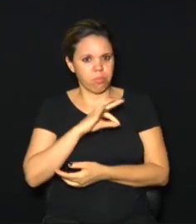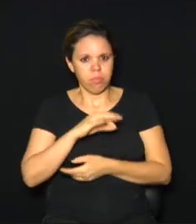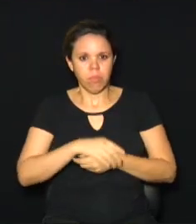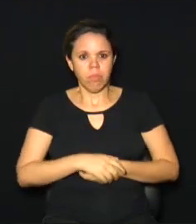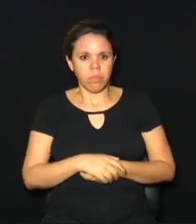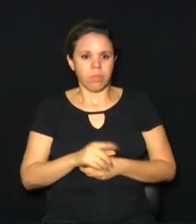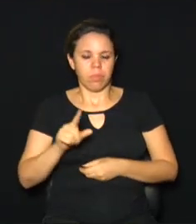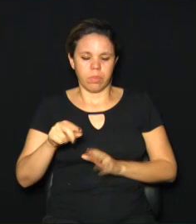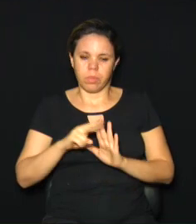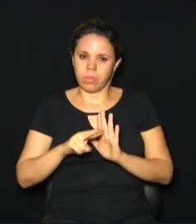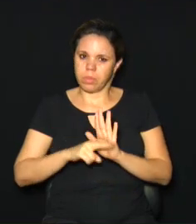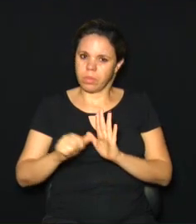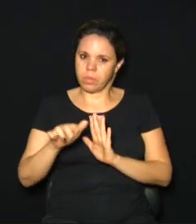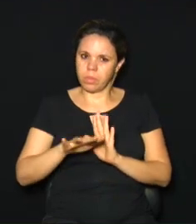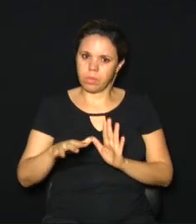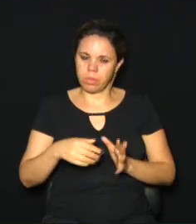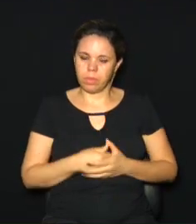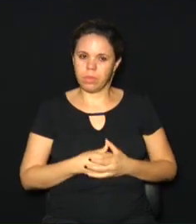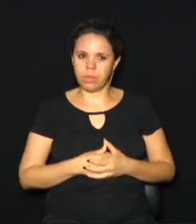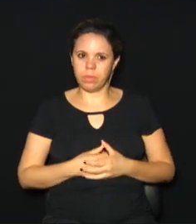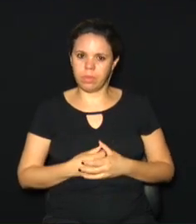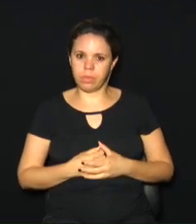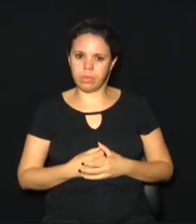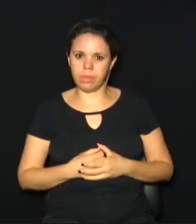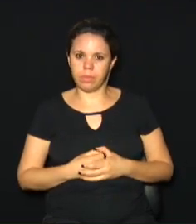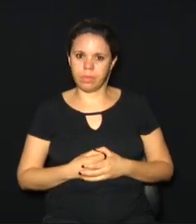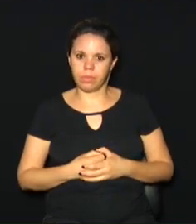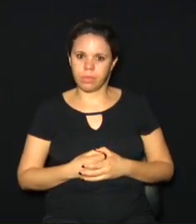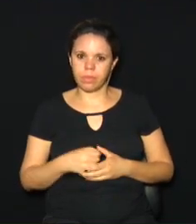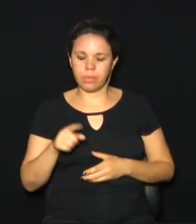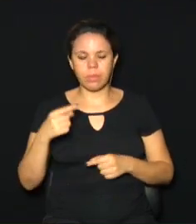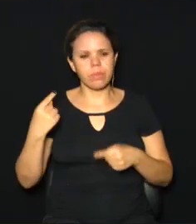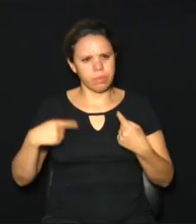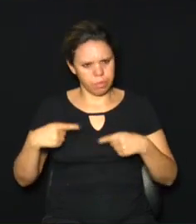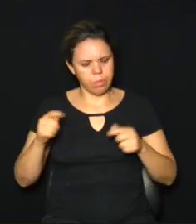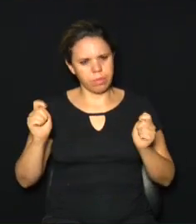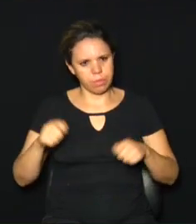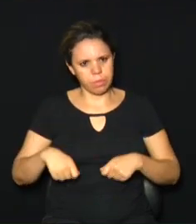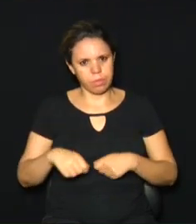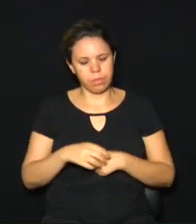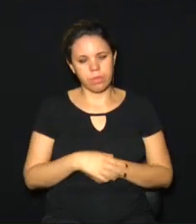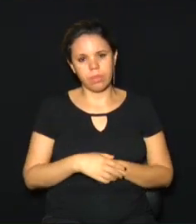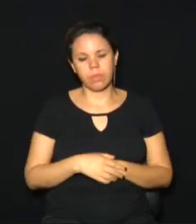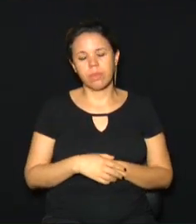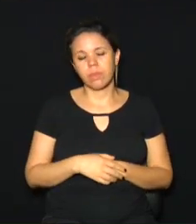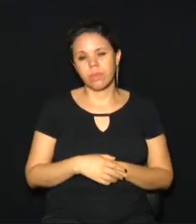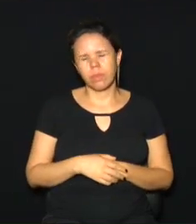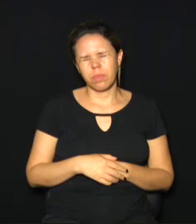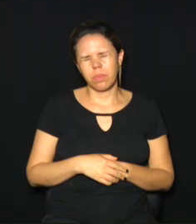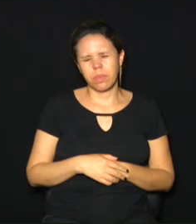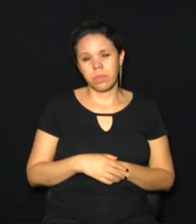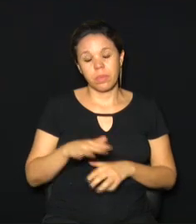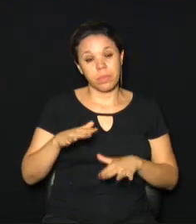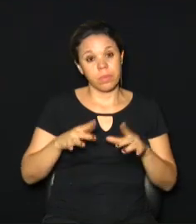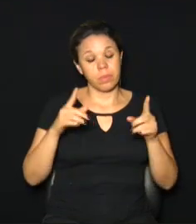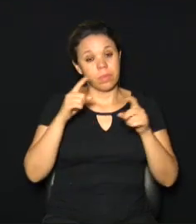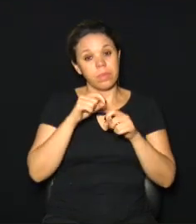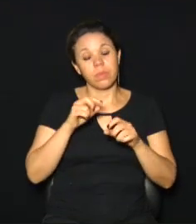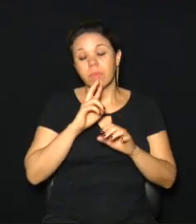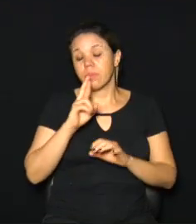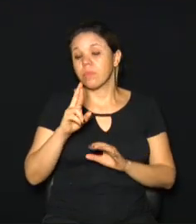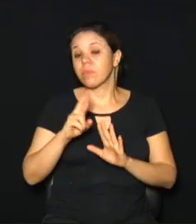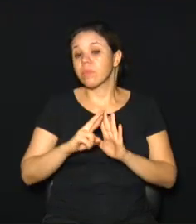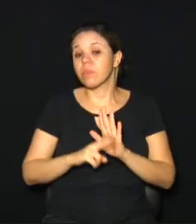salário. Essa é a regra geral, né? Agora, isso é discutível, é uma questão complexa, mas em